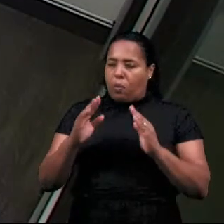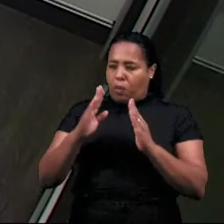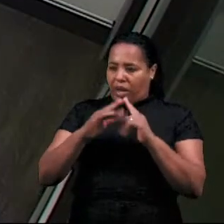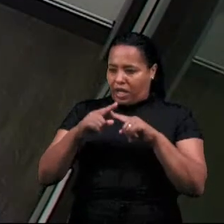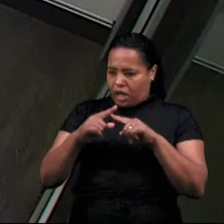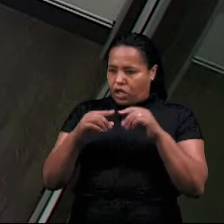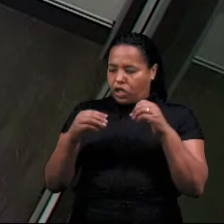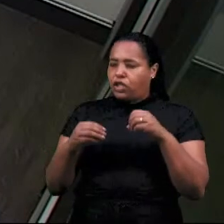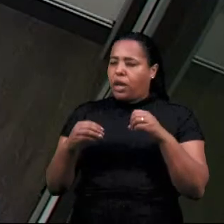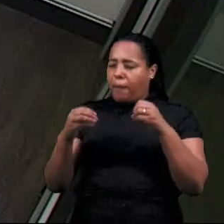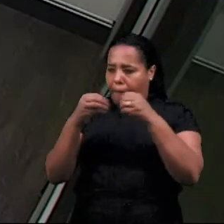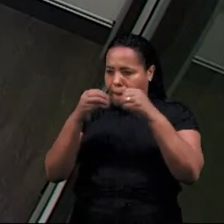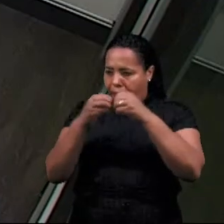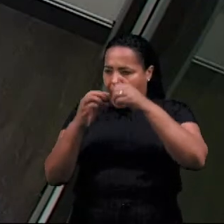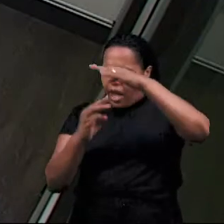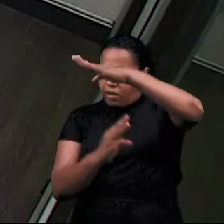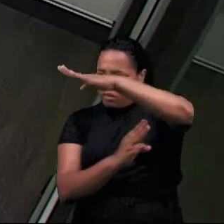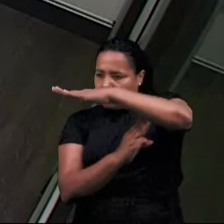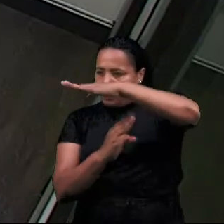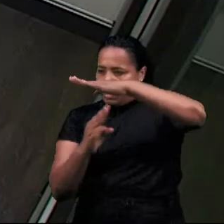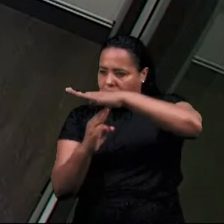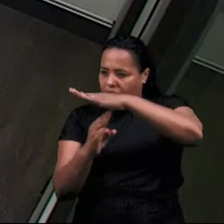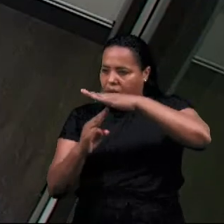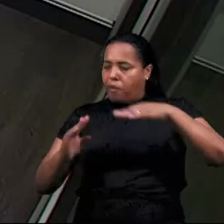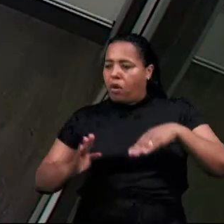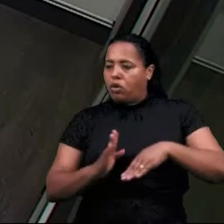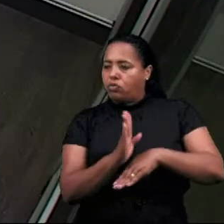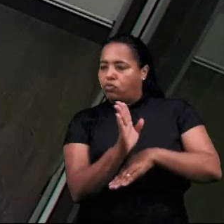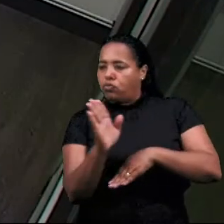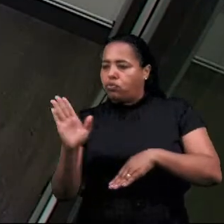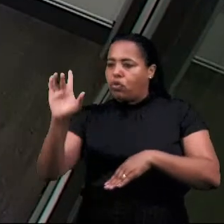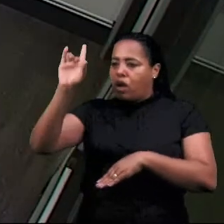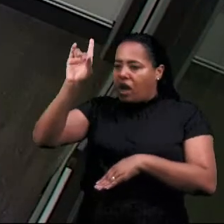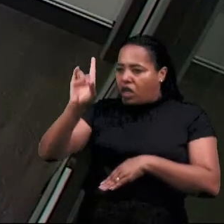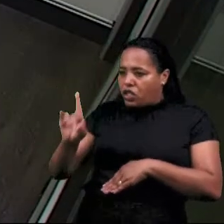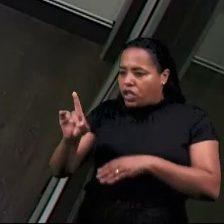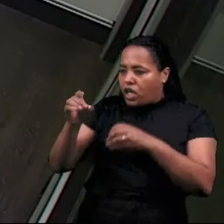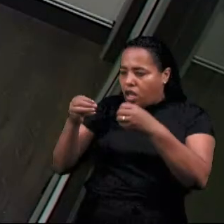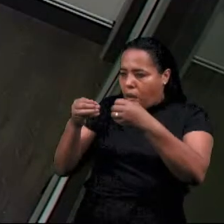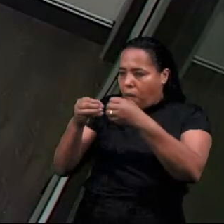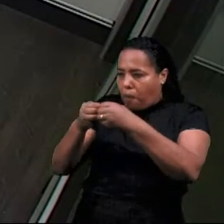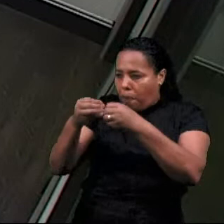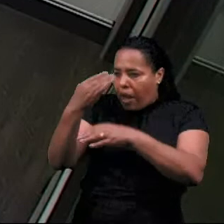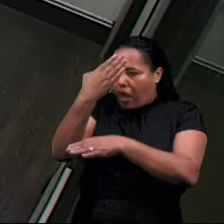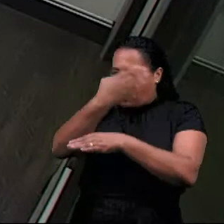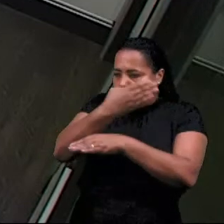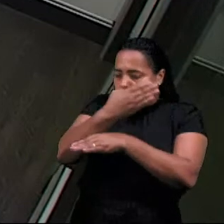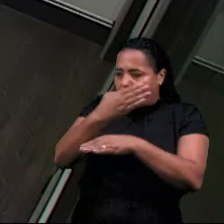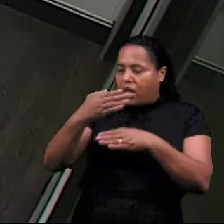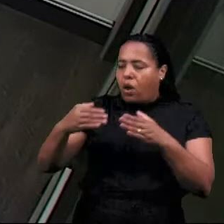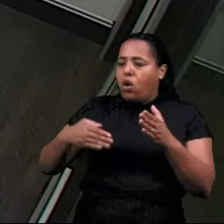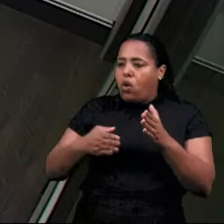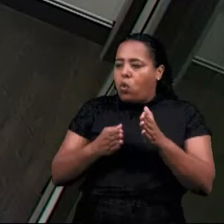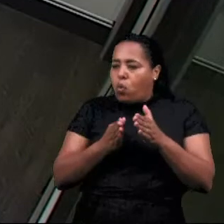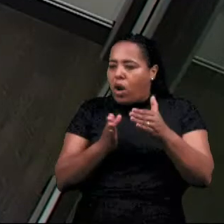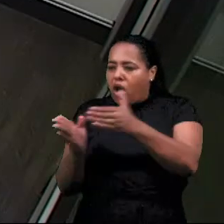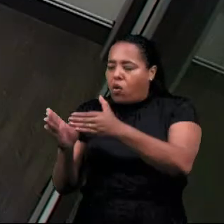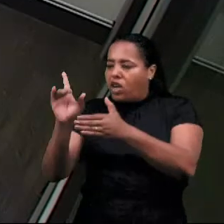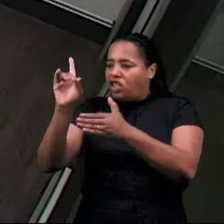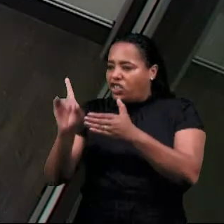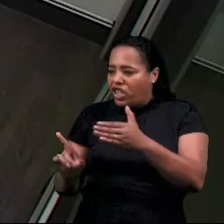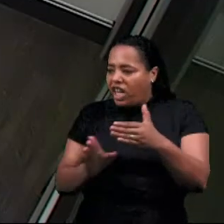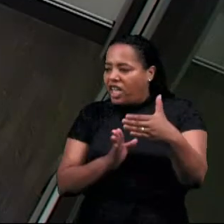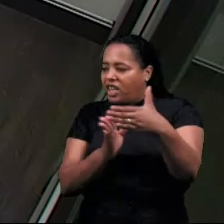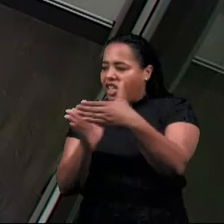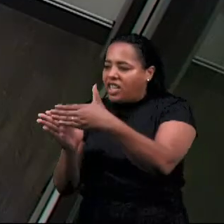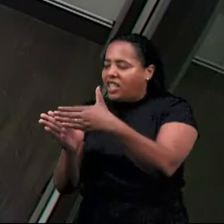para Vitória. Isso. Uma rua direita. Exatamente. Quando tá chegando perto do hotel, é uma rua direita sem saída, né? Isso, exatamente.